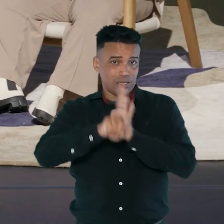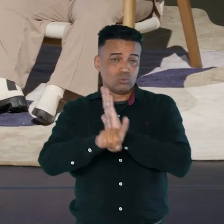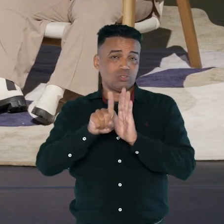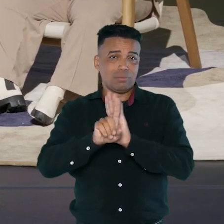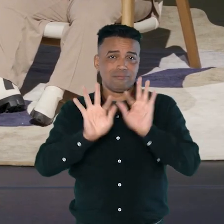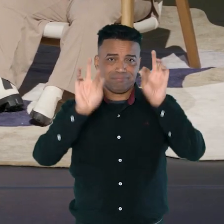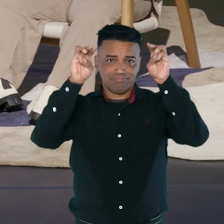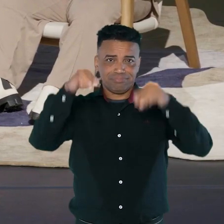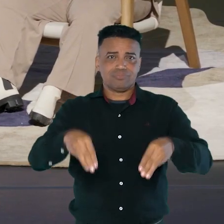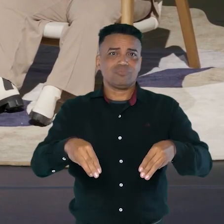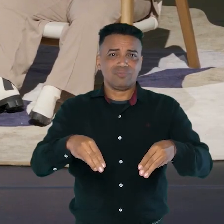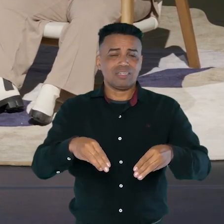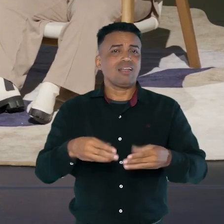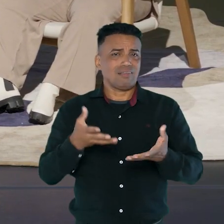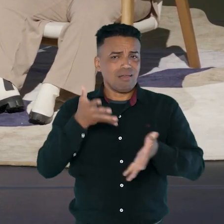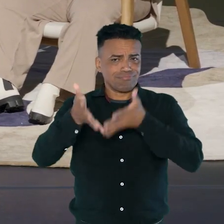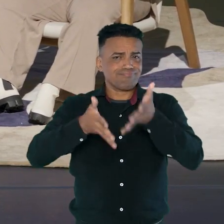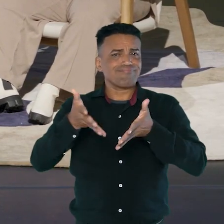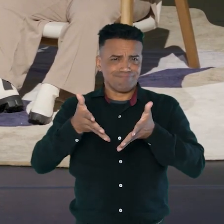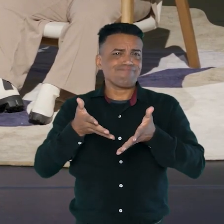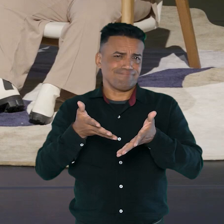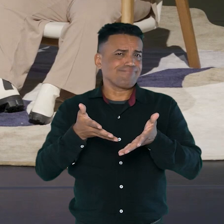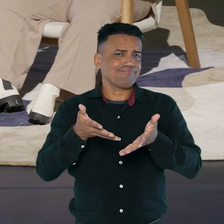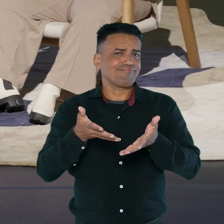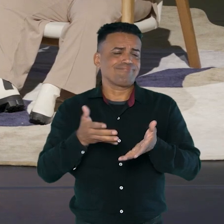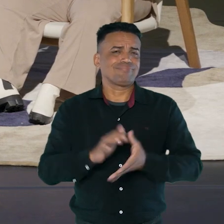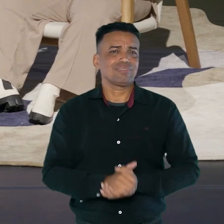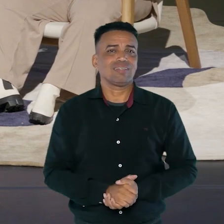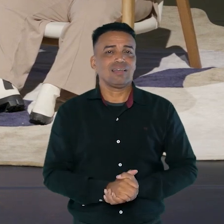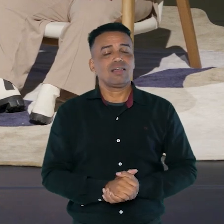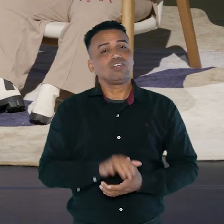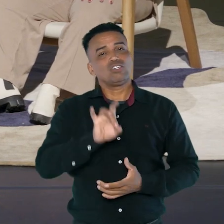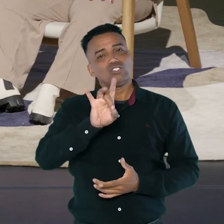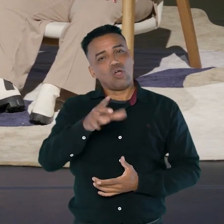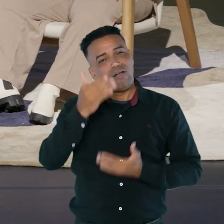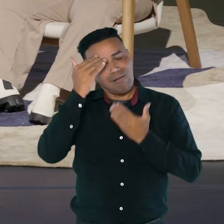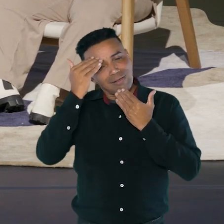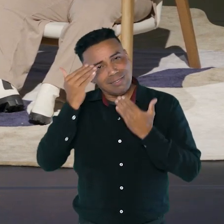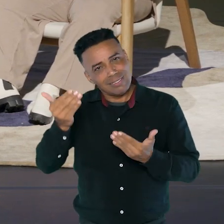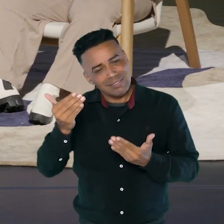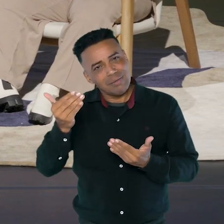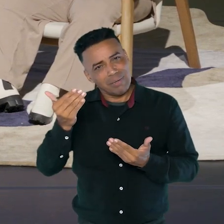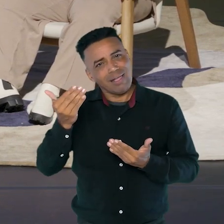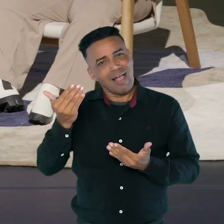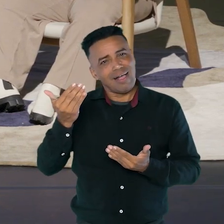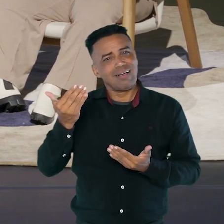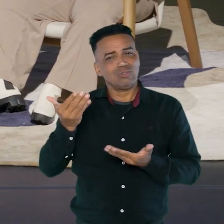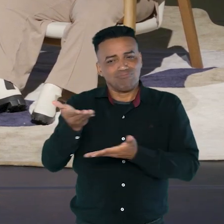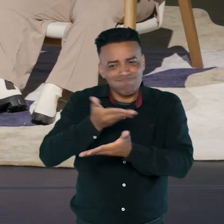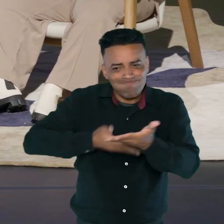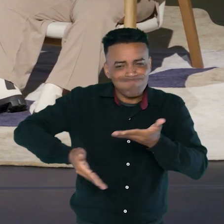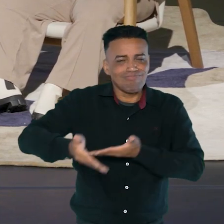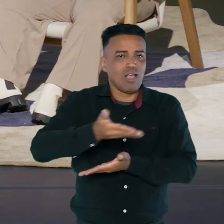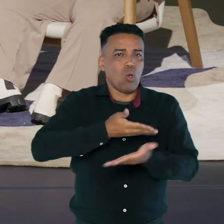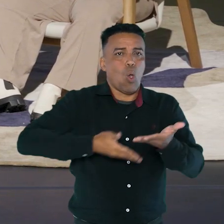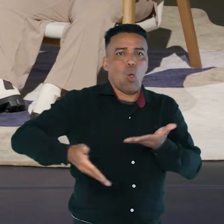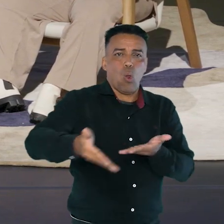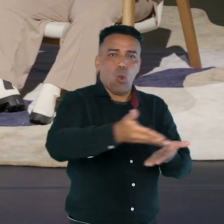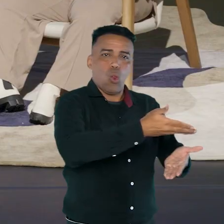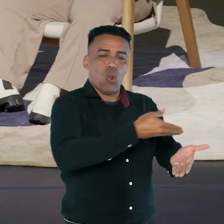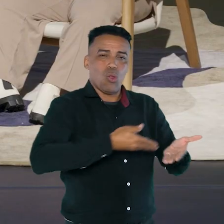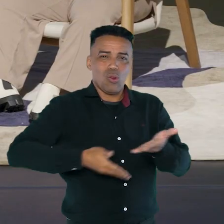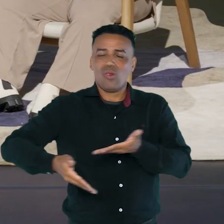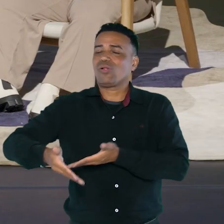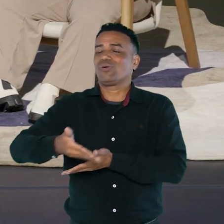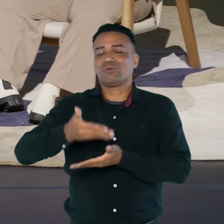encerrar. Querem reverberar a fala da Ana? Só queria agradecer. Obrigada por você compartilhar